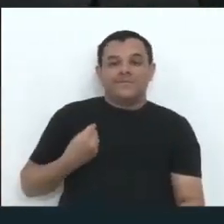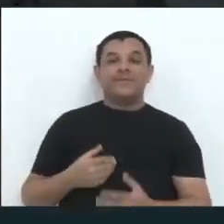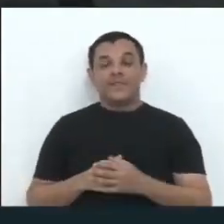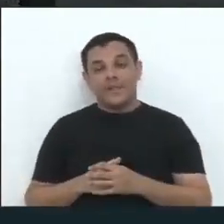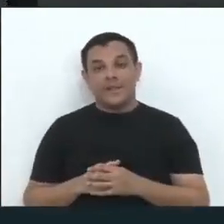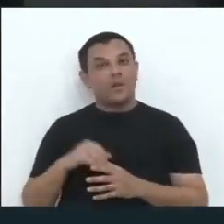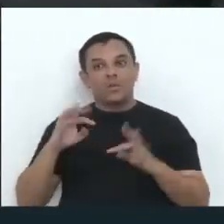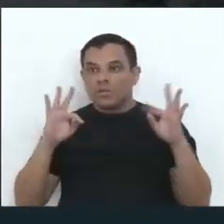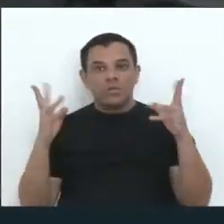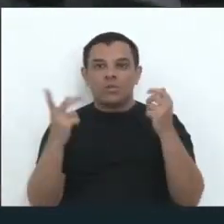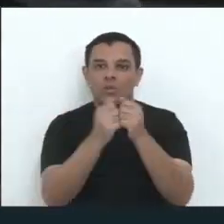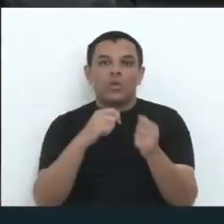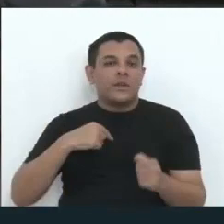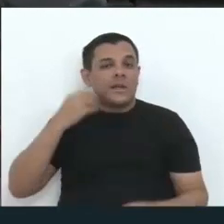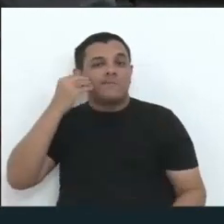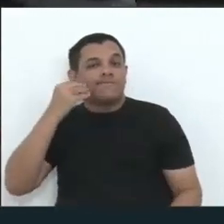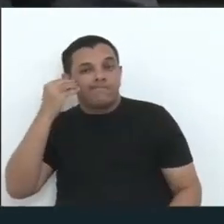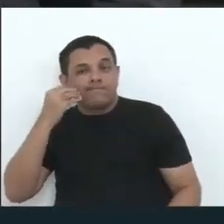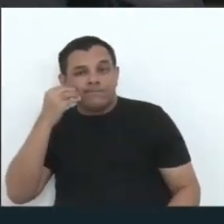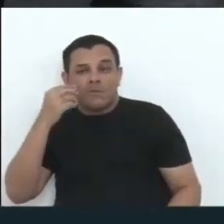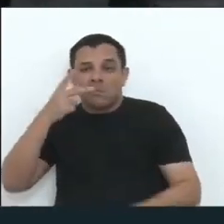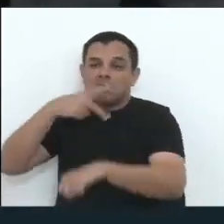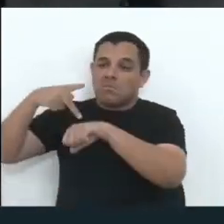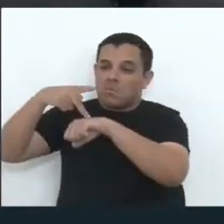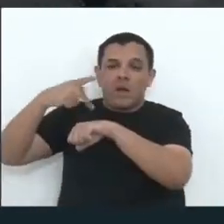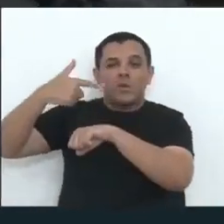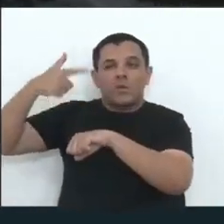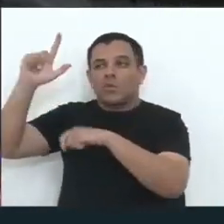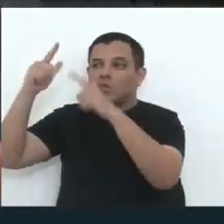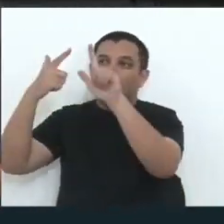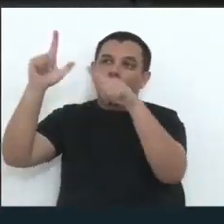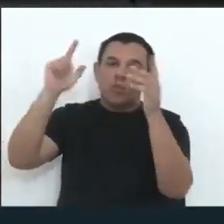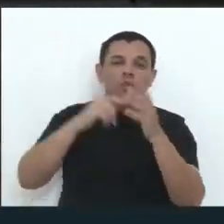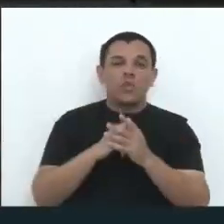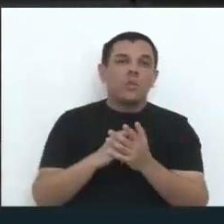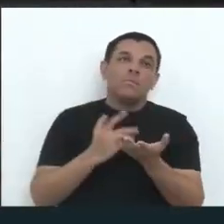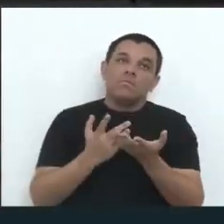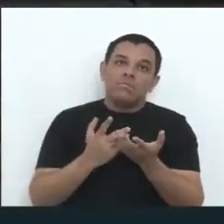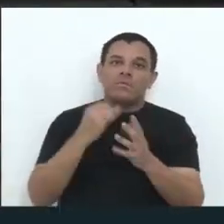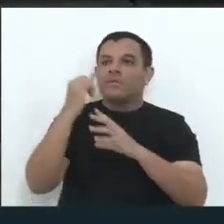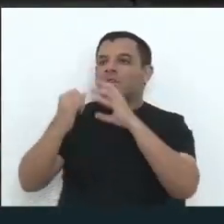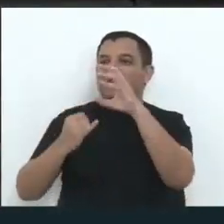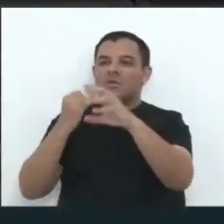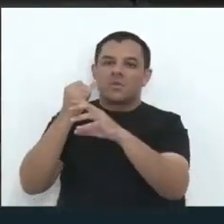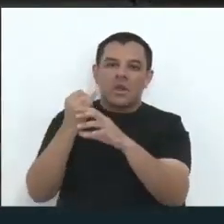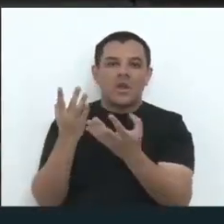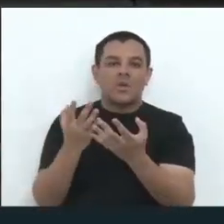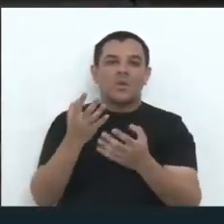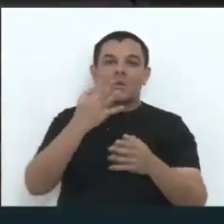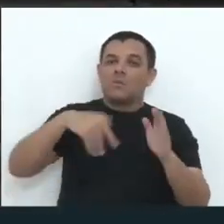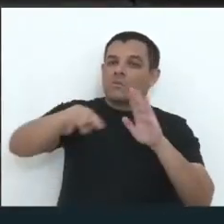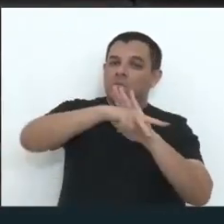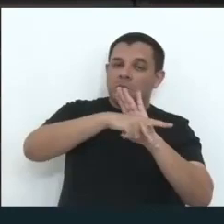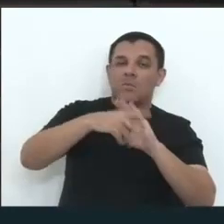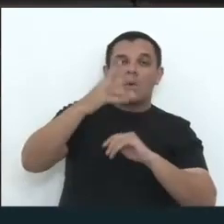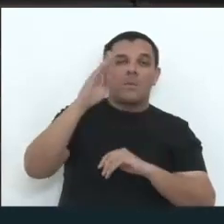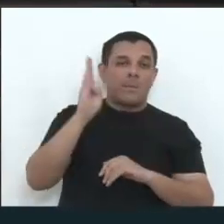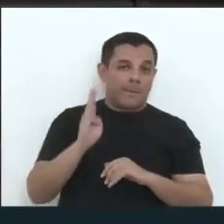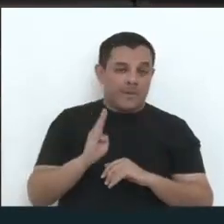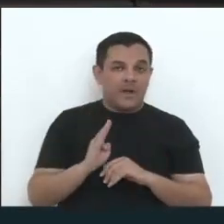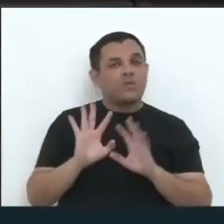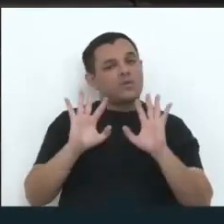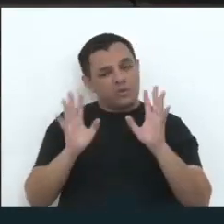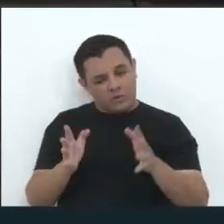as experiências internacionais e nacionais já mostraram que toda vez que privatiza,